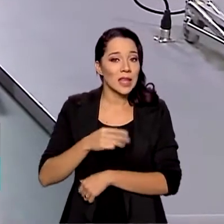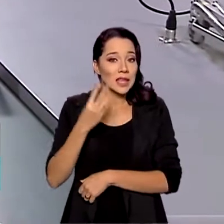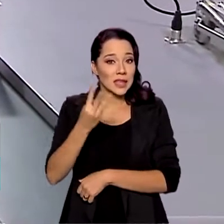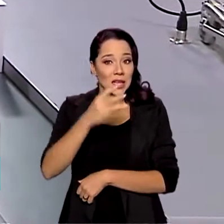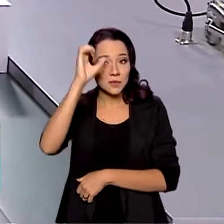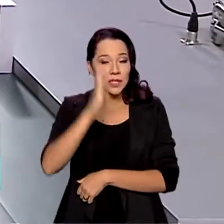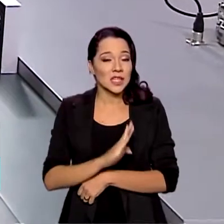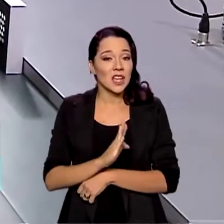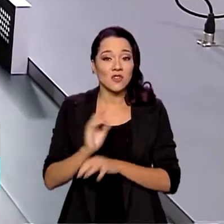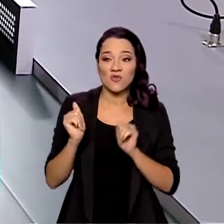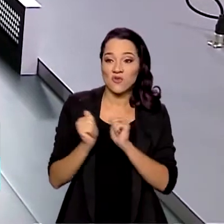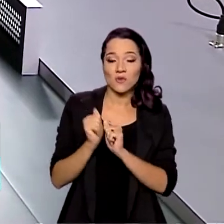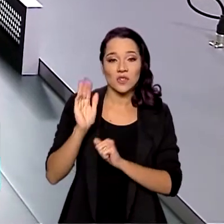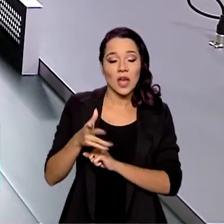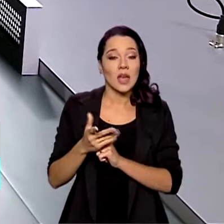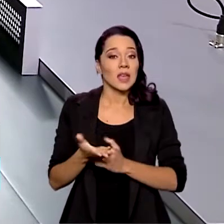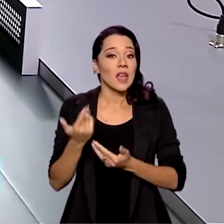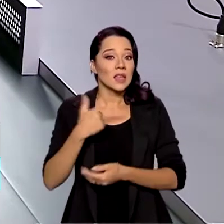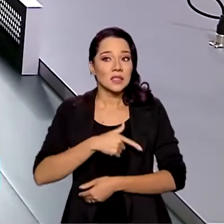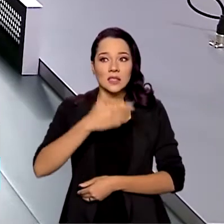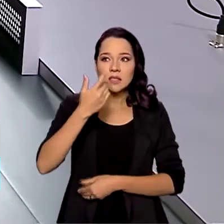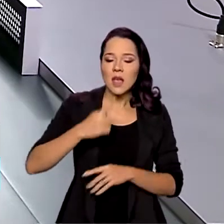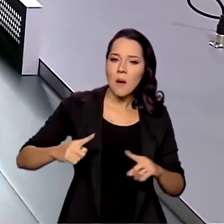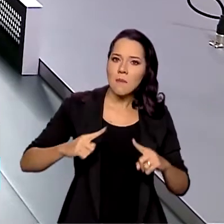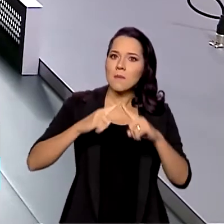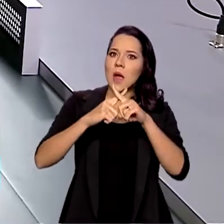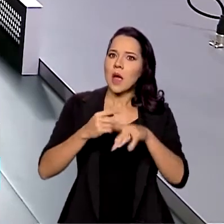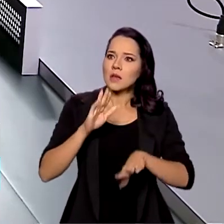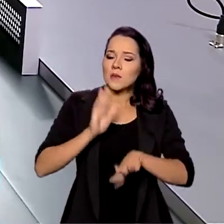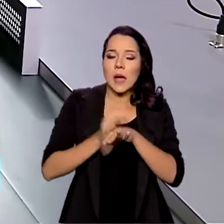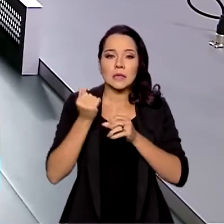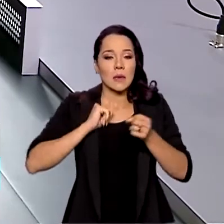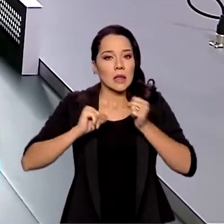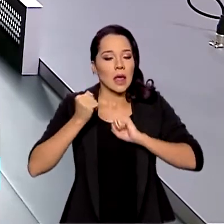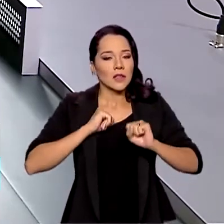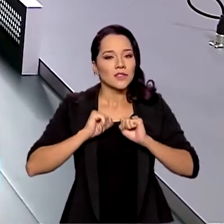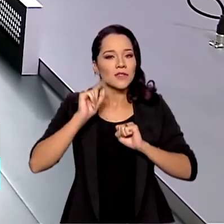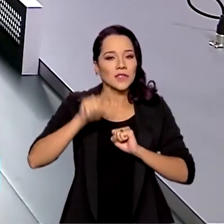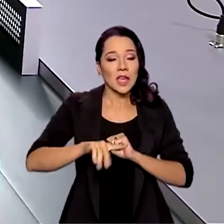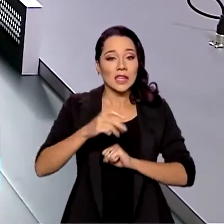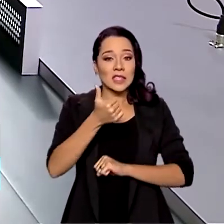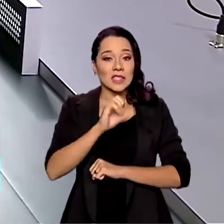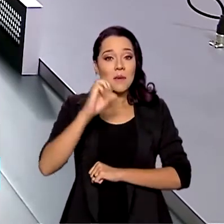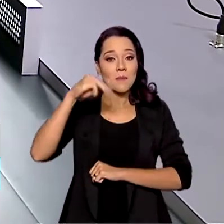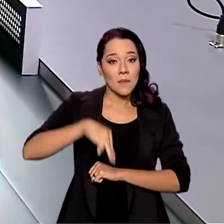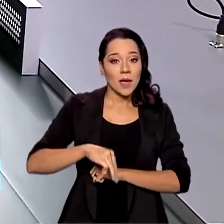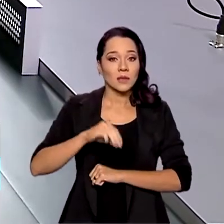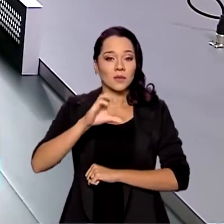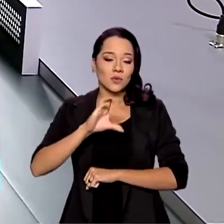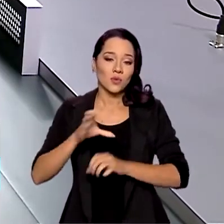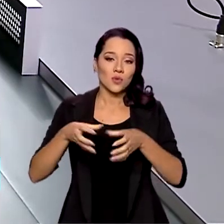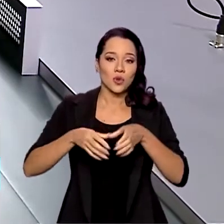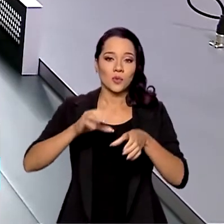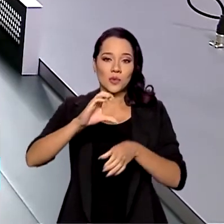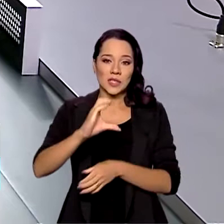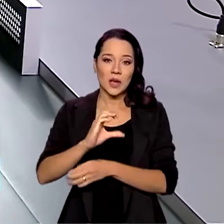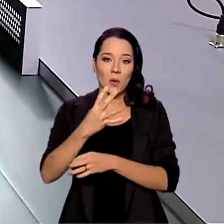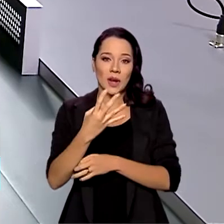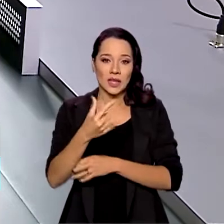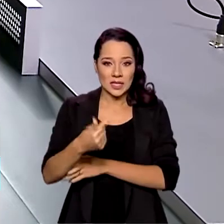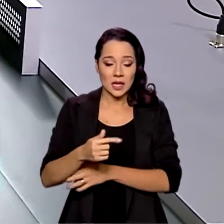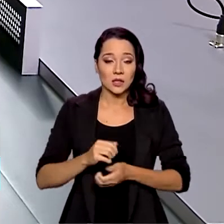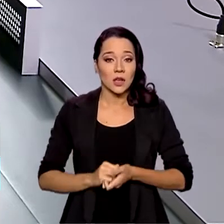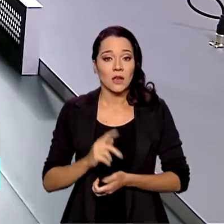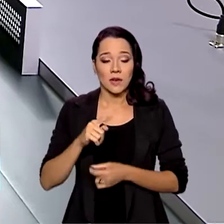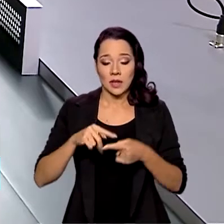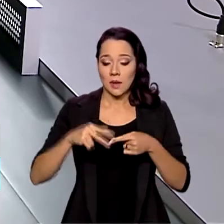3 brasileiros de uma vez e essa é a prova de maior expectativa para a gente. É a prova dos 100 metros da classe T47. Nós teremos o